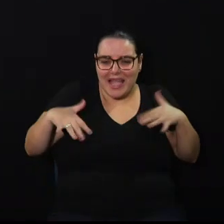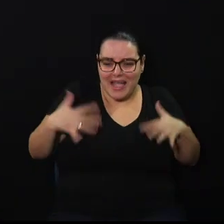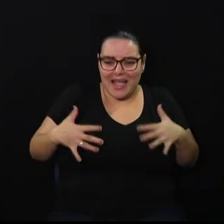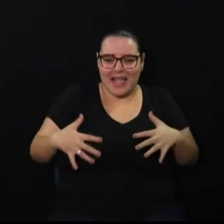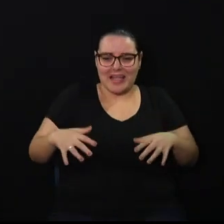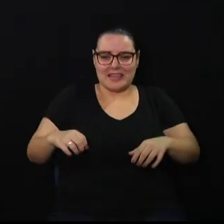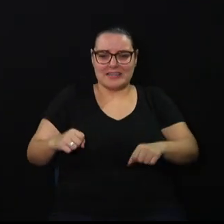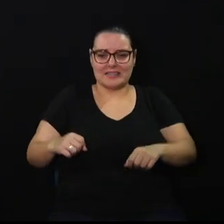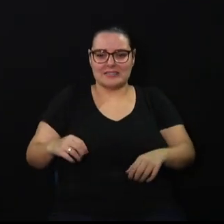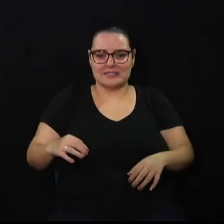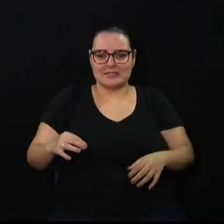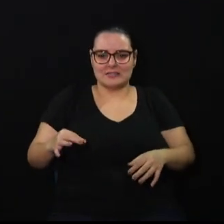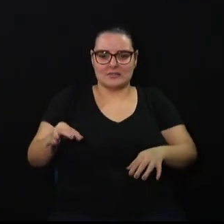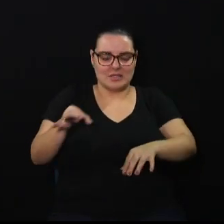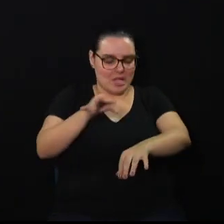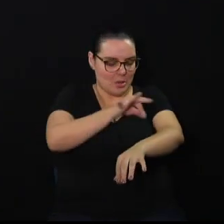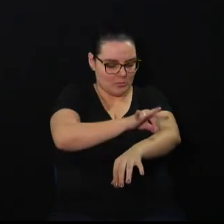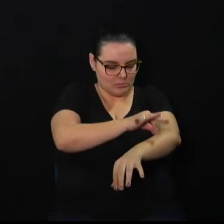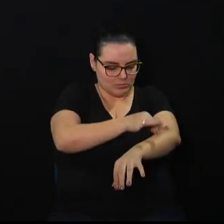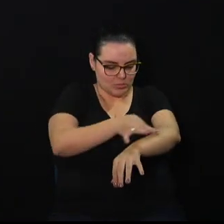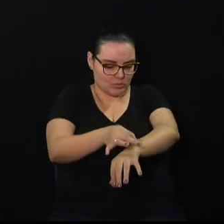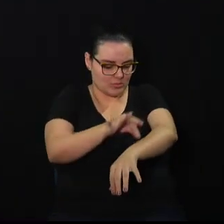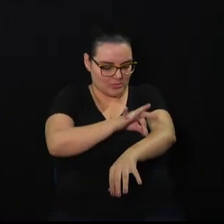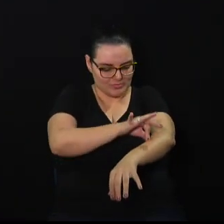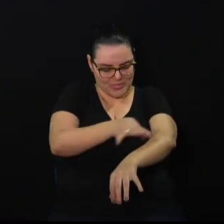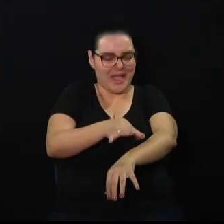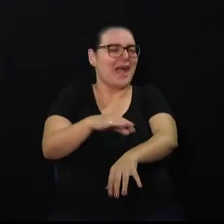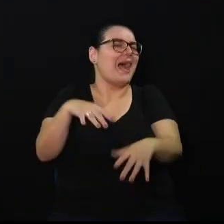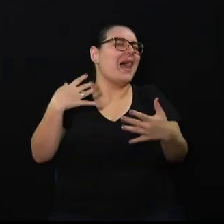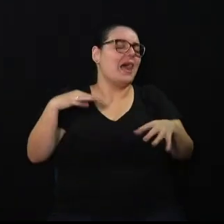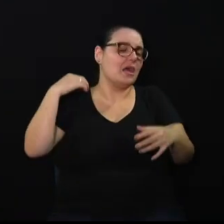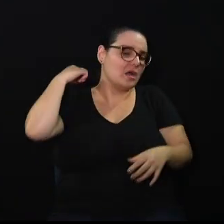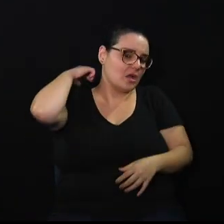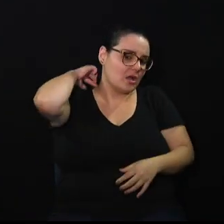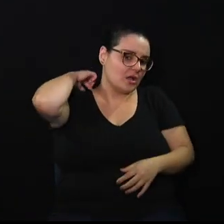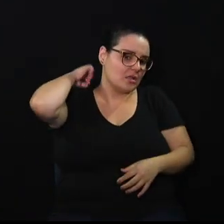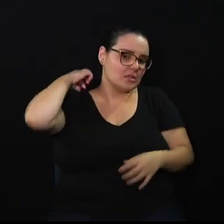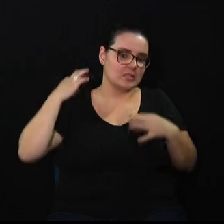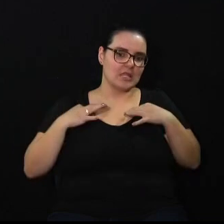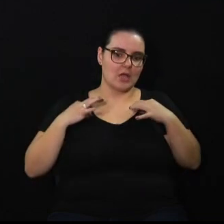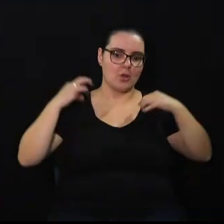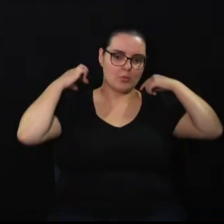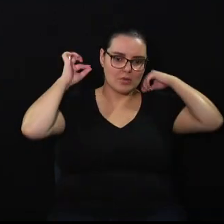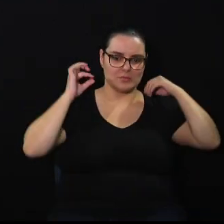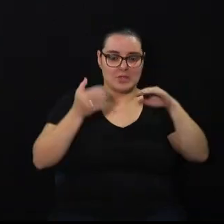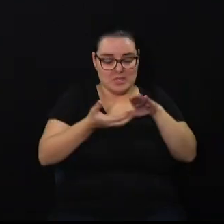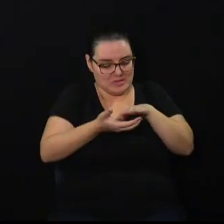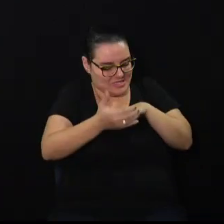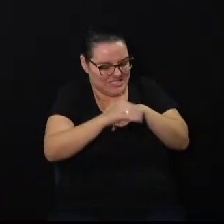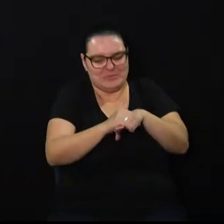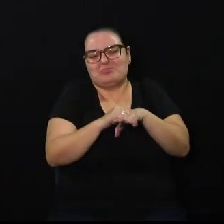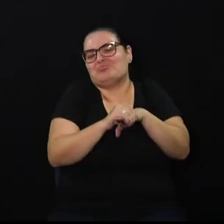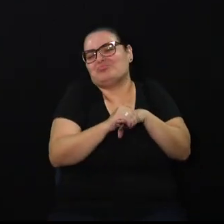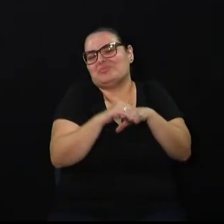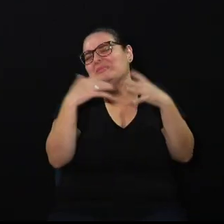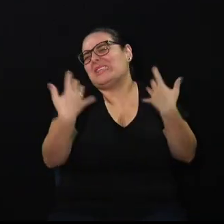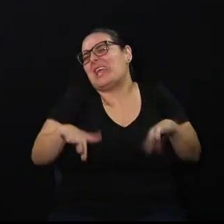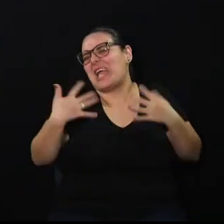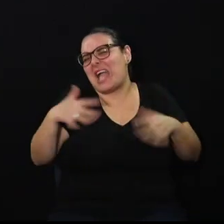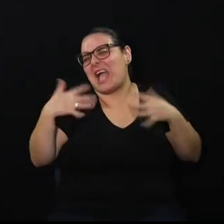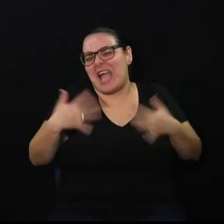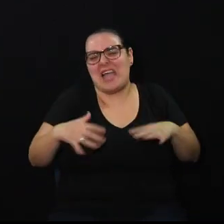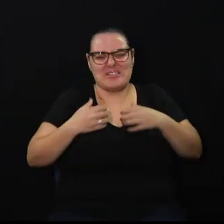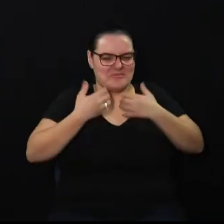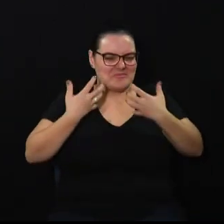às vezes uma etiqueta que que na roupa que incomoda às vezes ao sapato apertado no